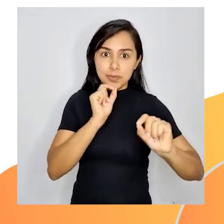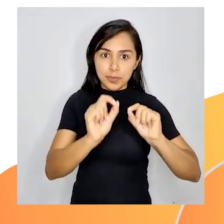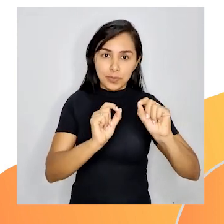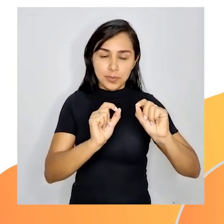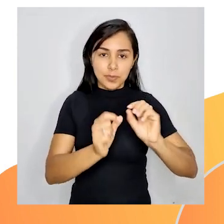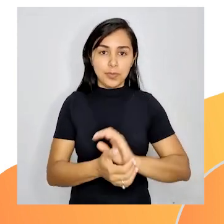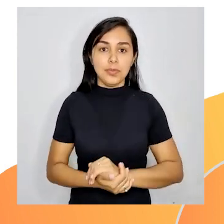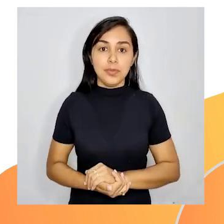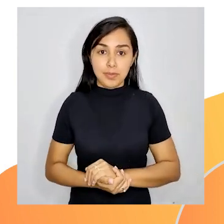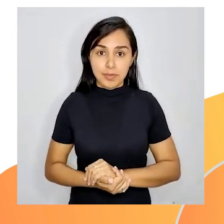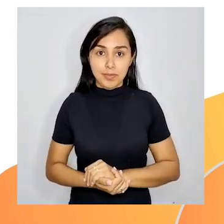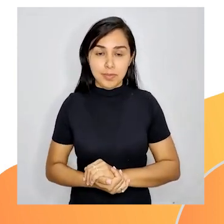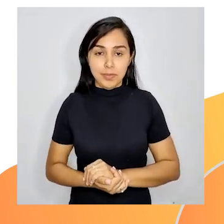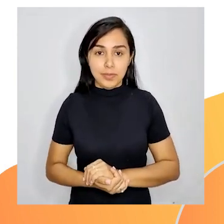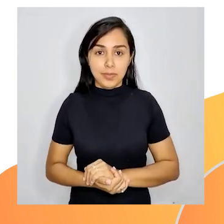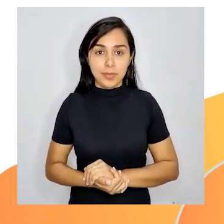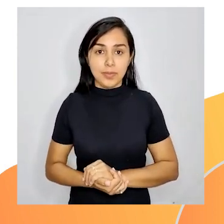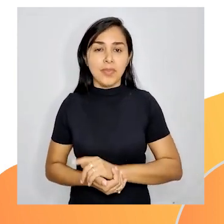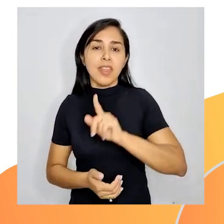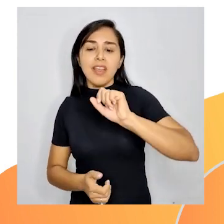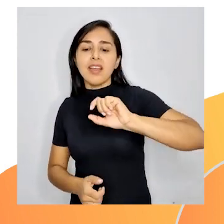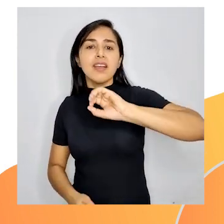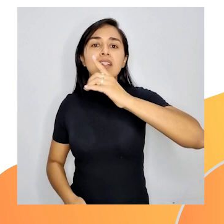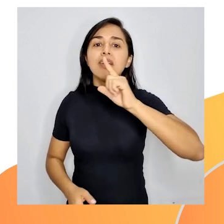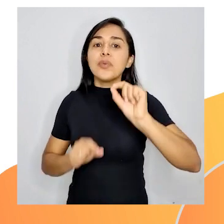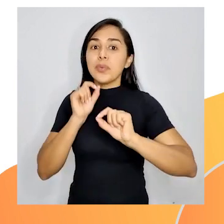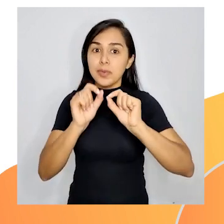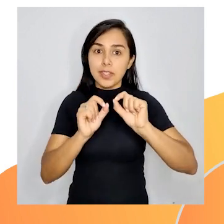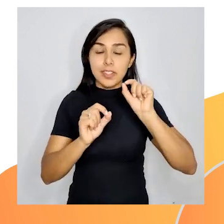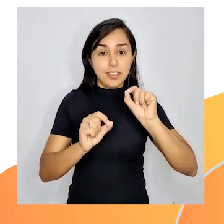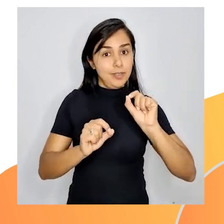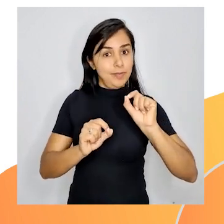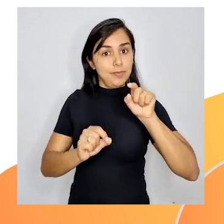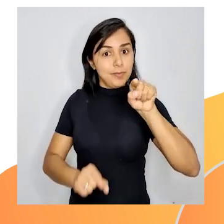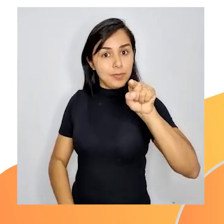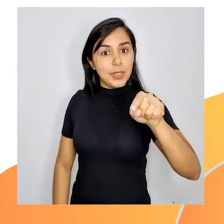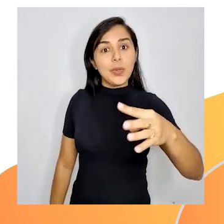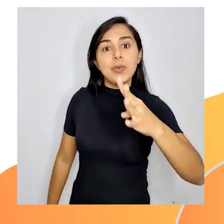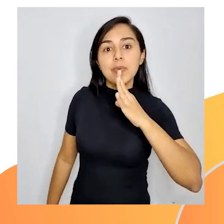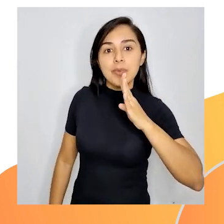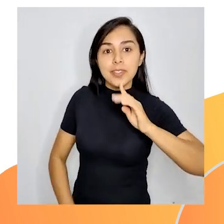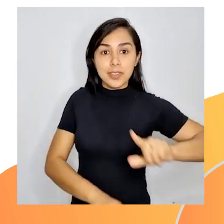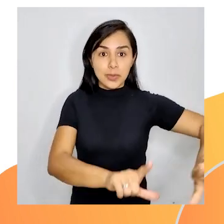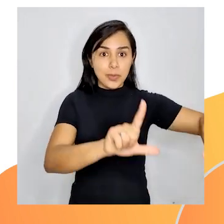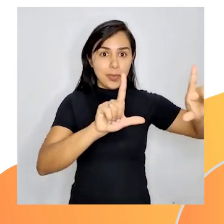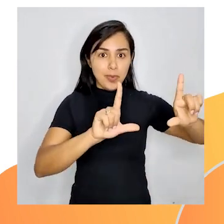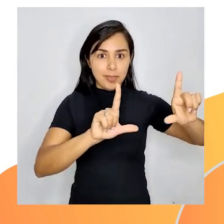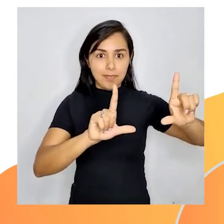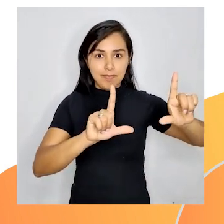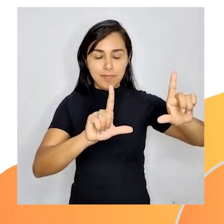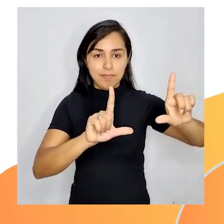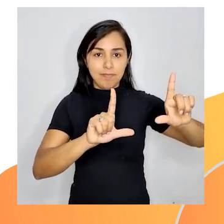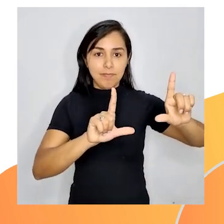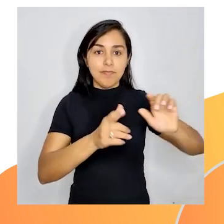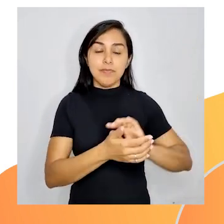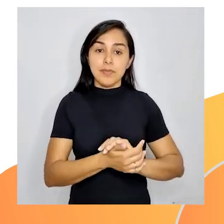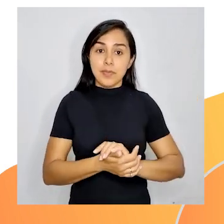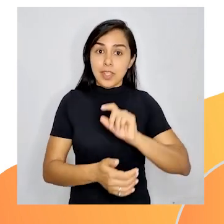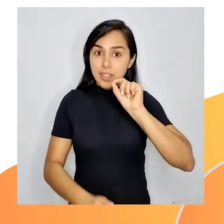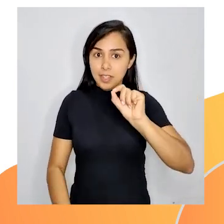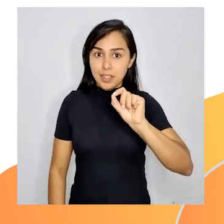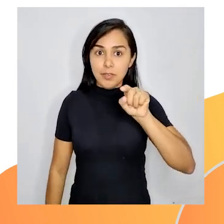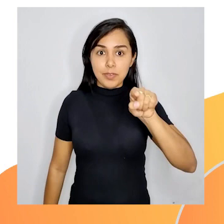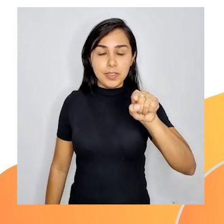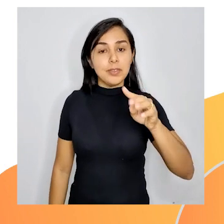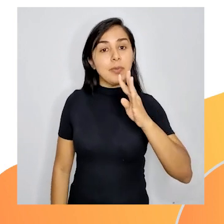O que é claro? Isso, que você conhece o Flávio, né? Então, que você conhece o